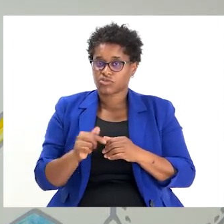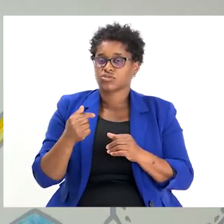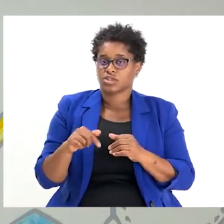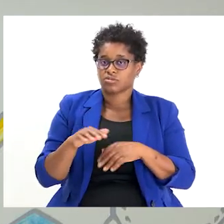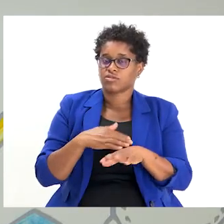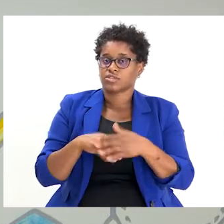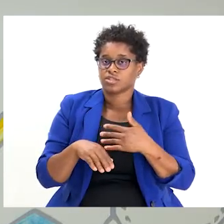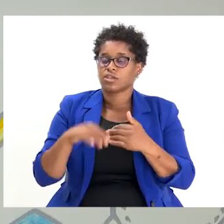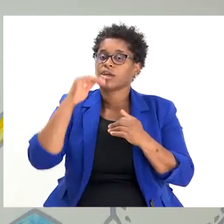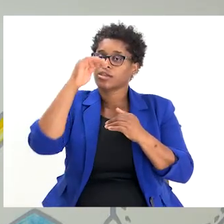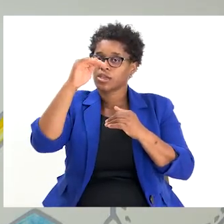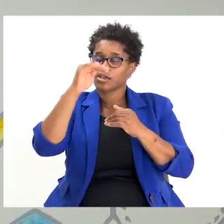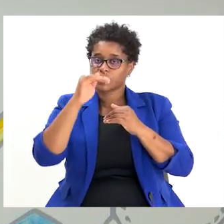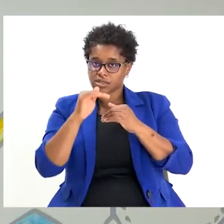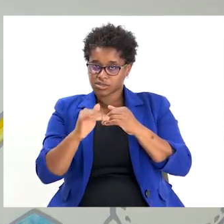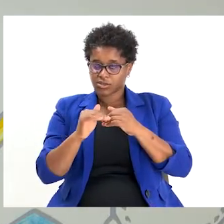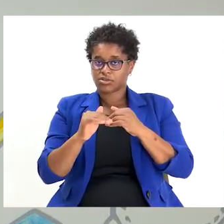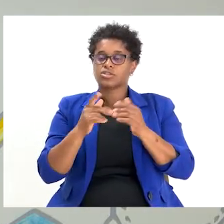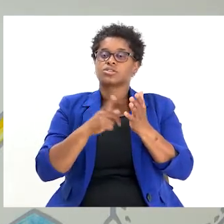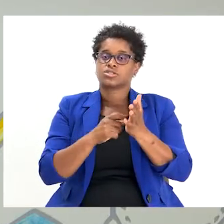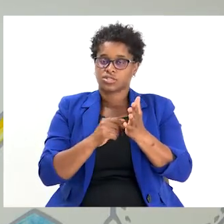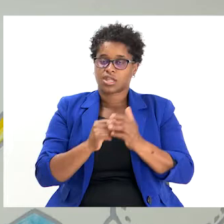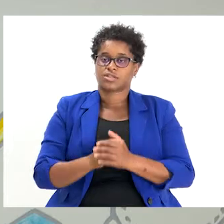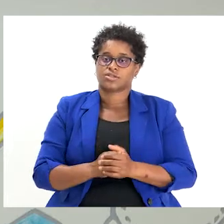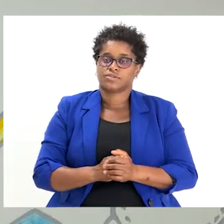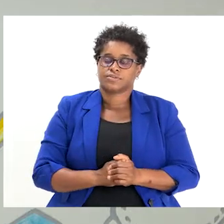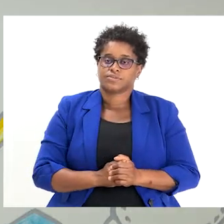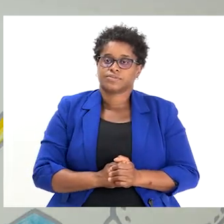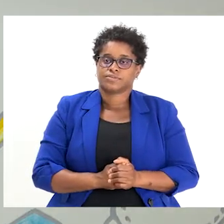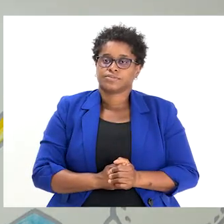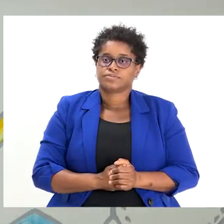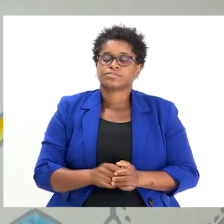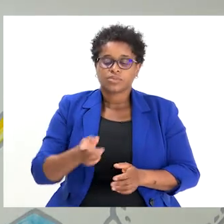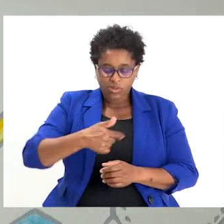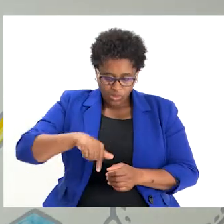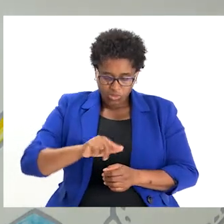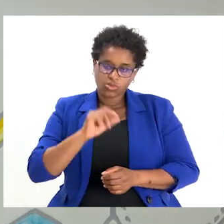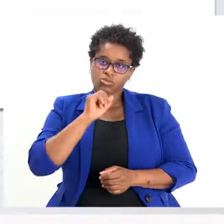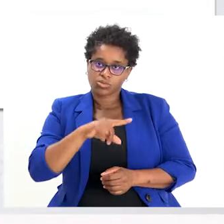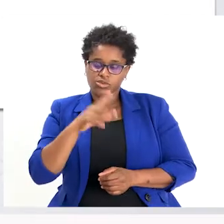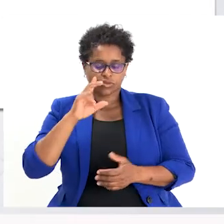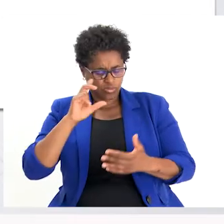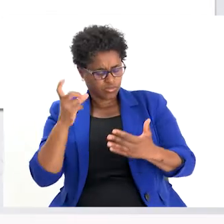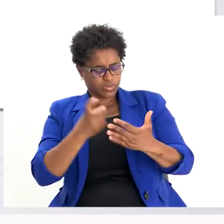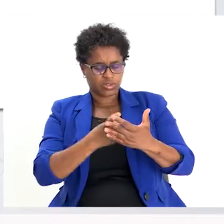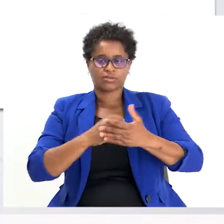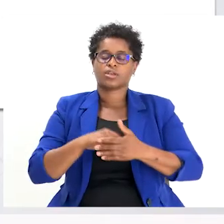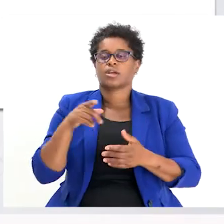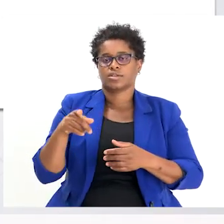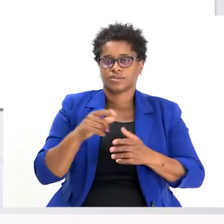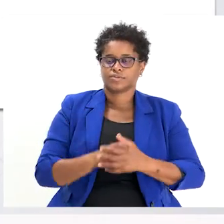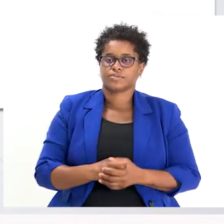a hierarquização das necessidades. Nós podemos observar